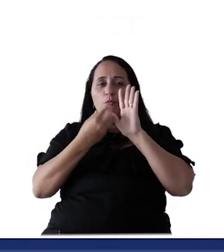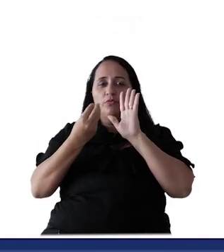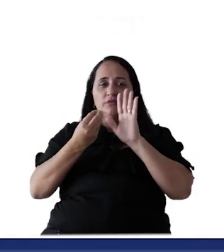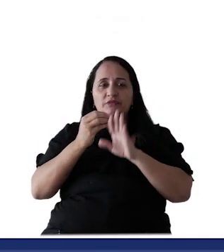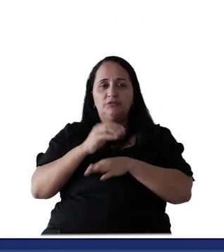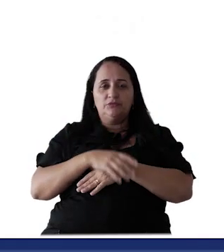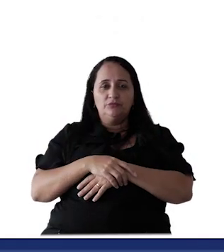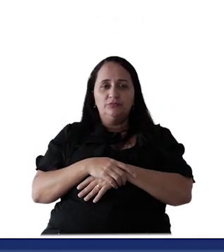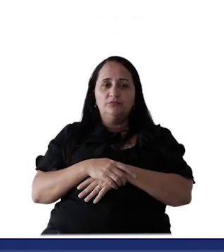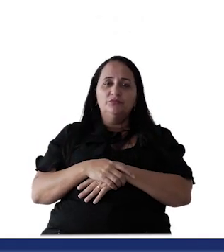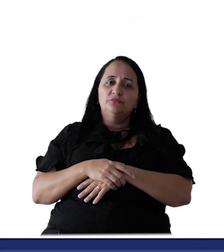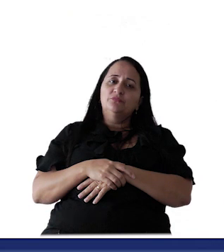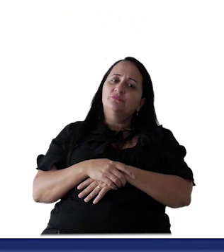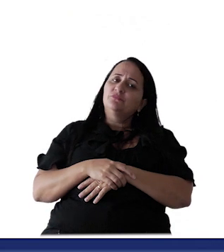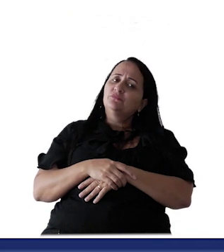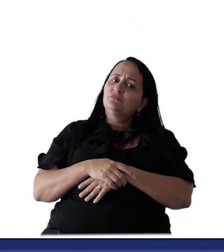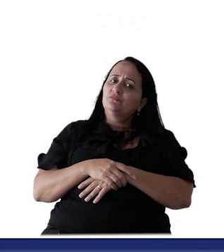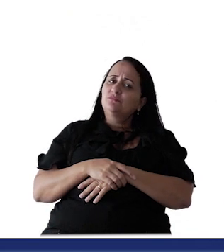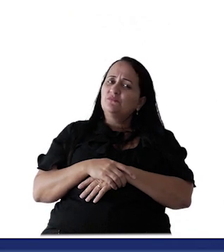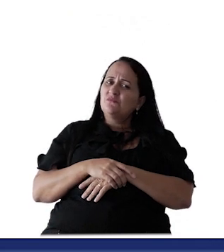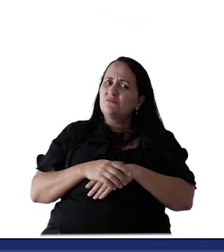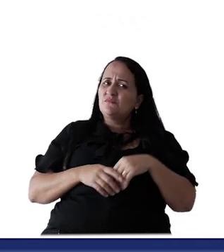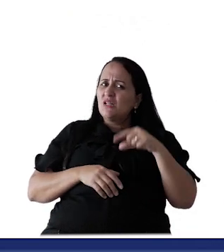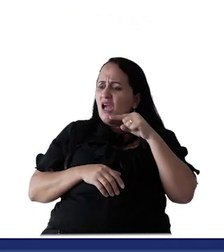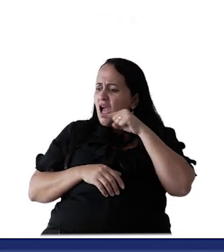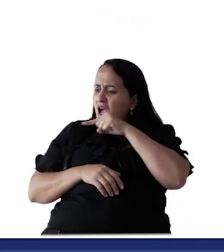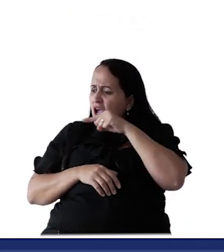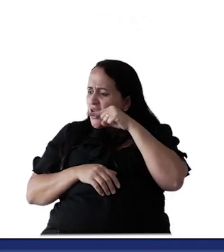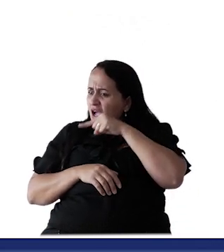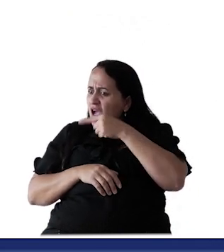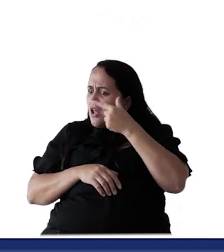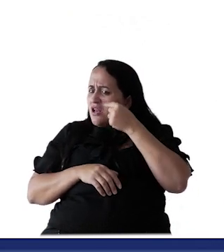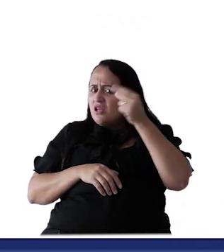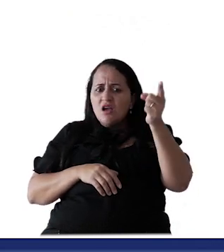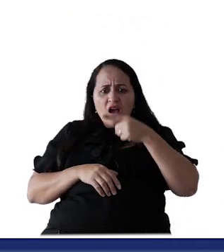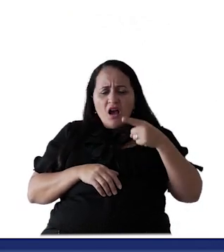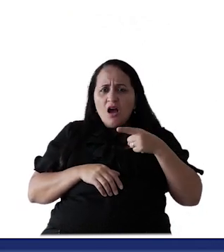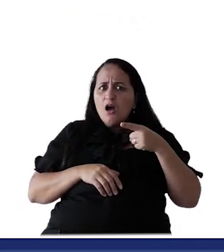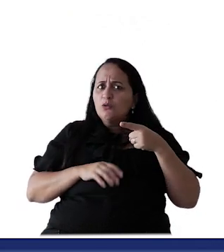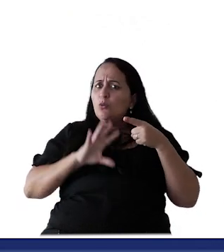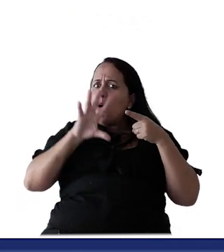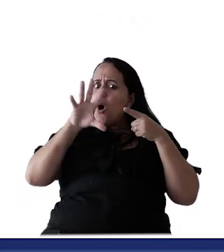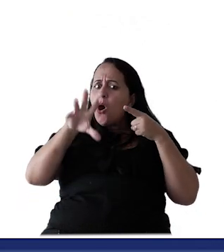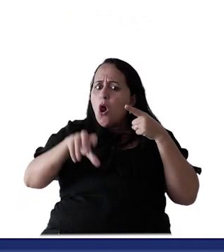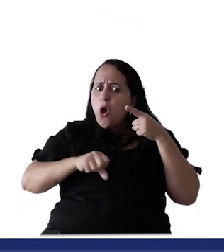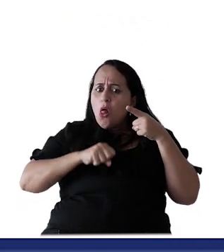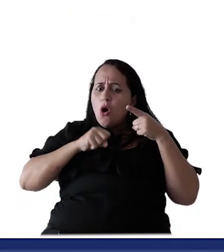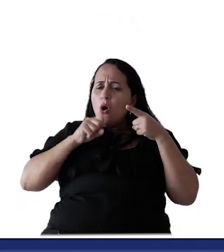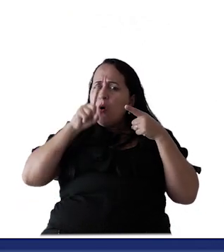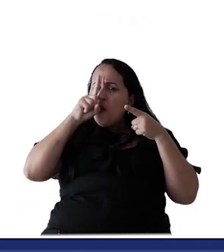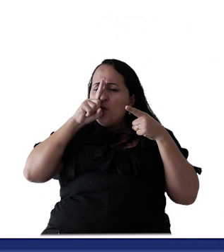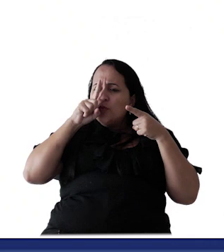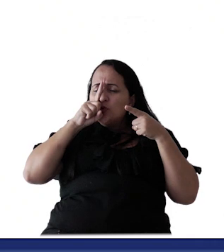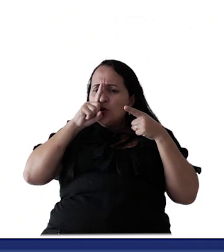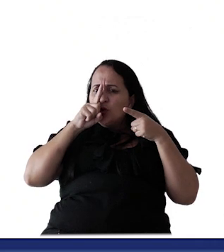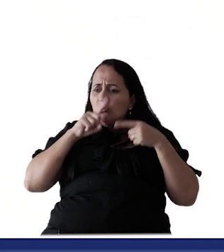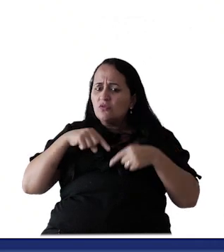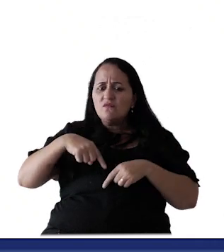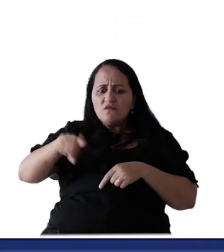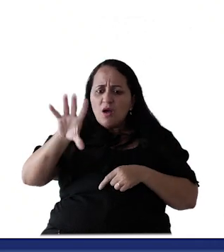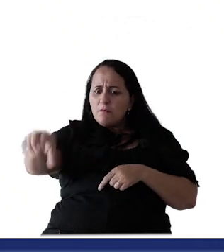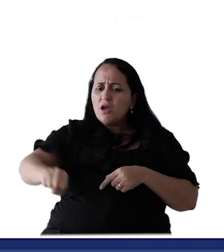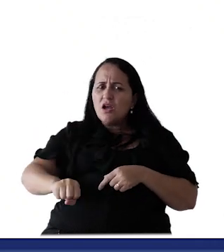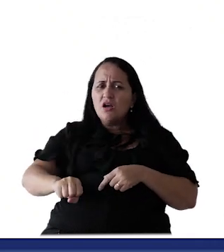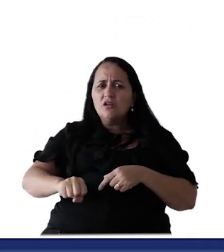o texto abaixo. Aquele rato roubou um biscoito. Vá pegá-lo,